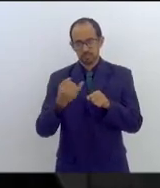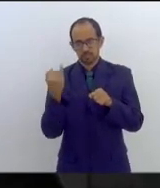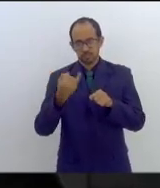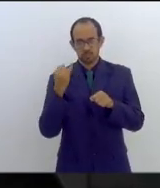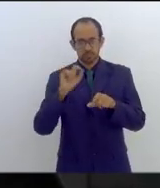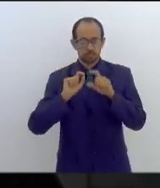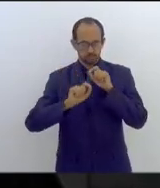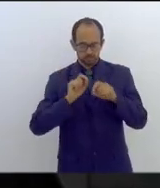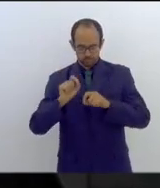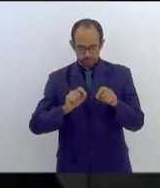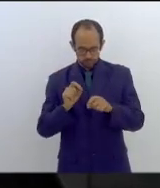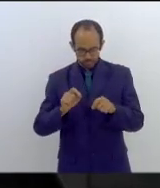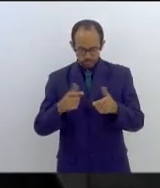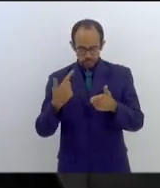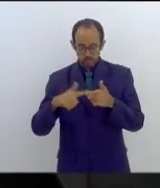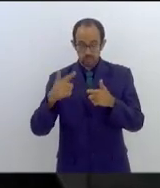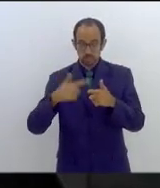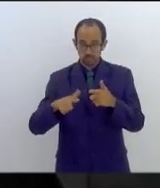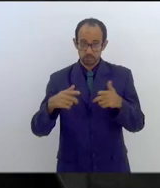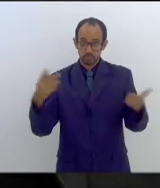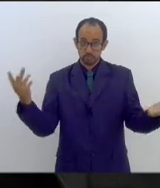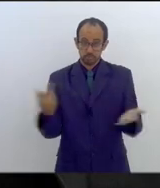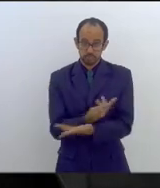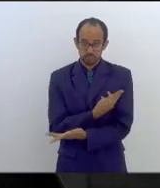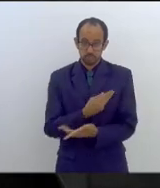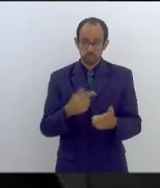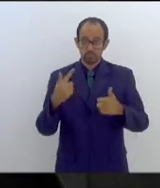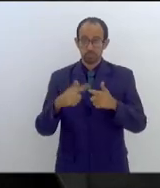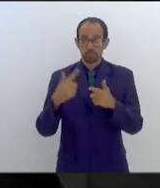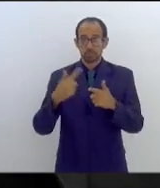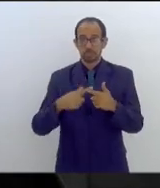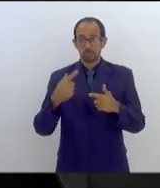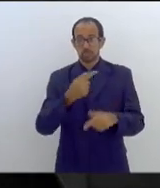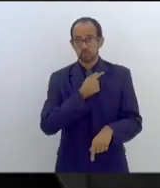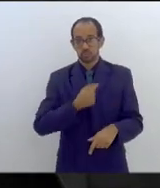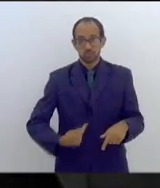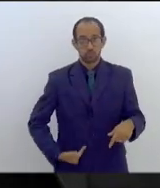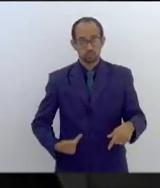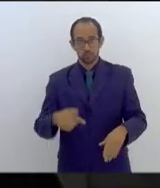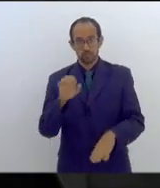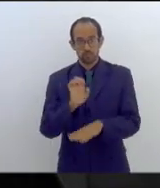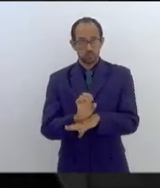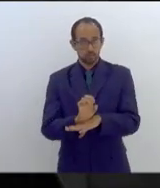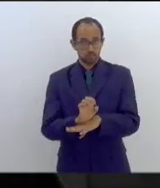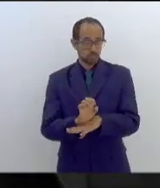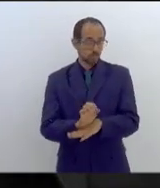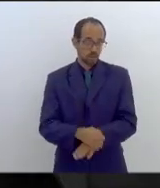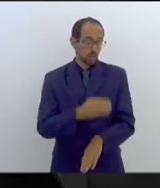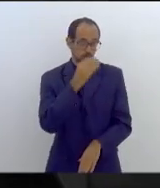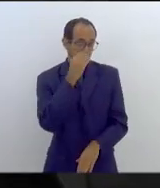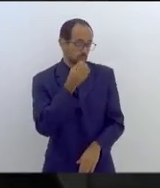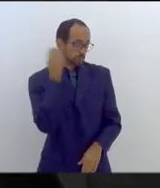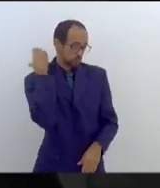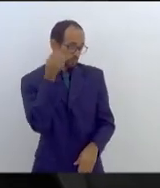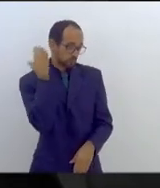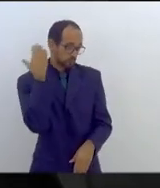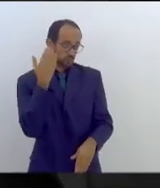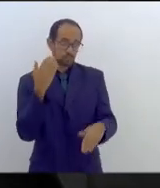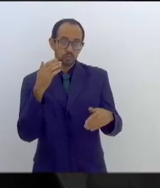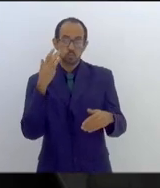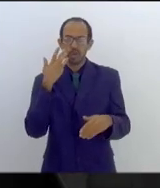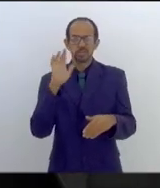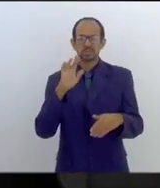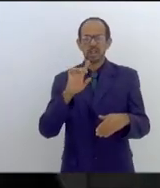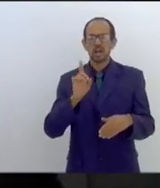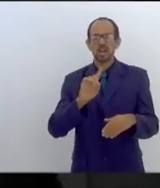essa situação chegou a esse ponto, que o governo do Estado não foi negligente. Então, não adianta tentar comemorar agora o que já é uma